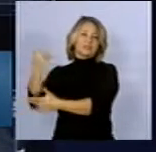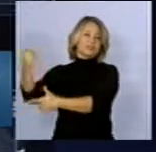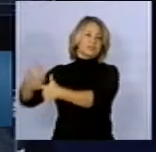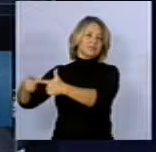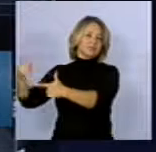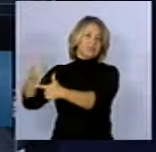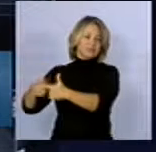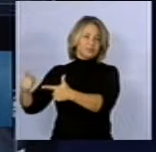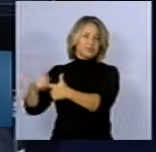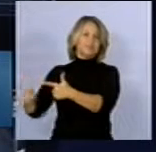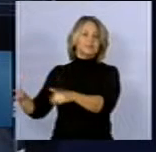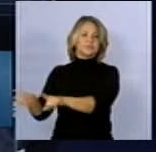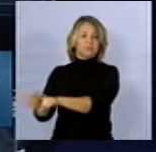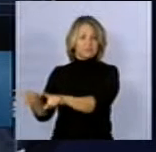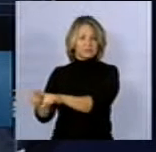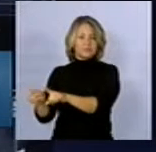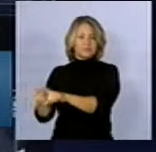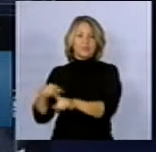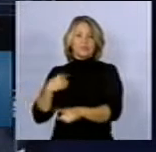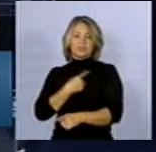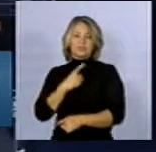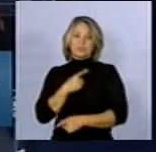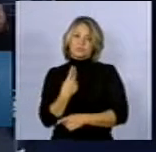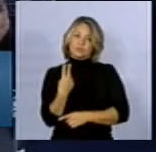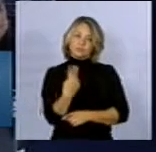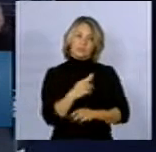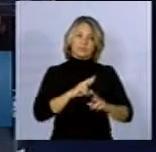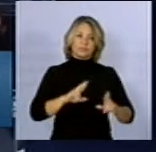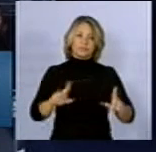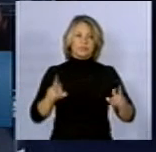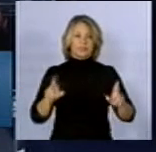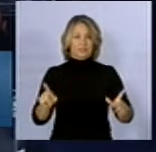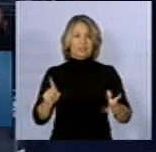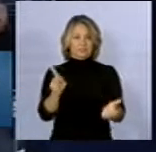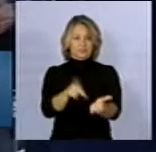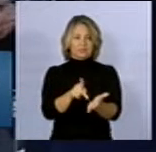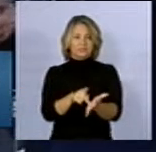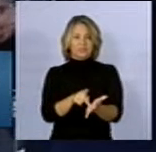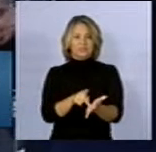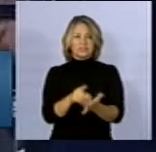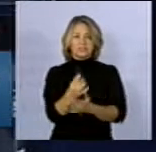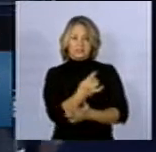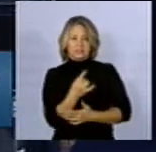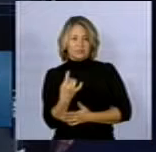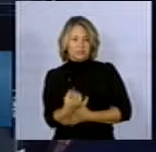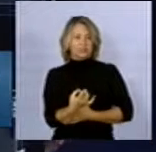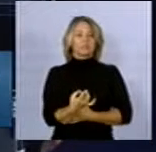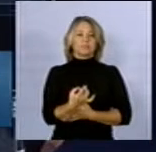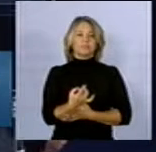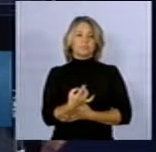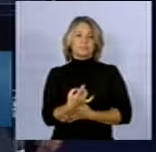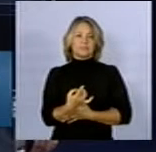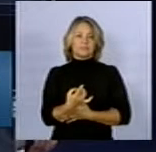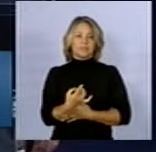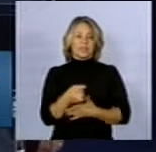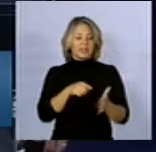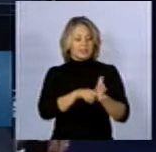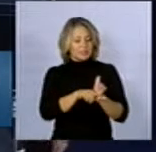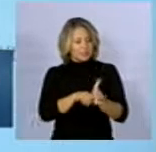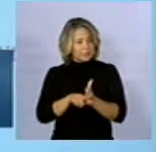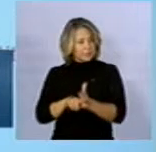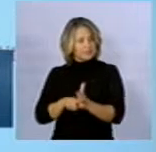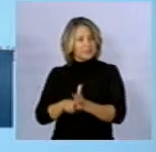E também nós temos dois cenários completamente diferentes, não só em termos da